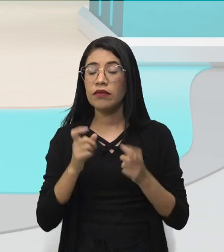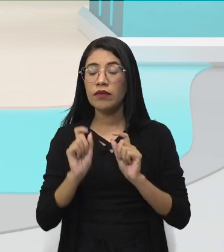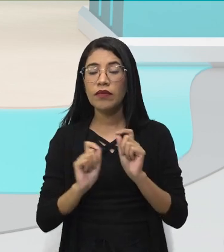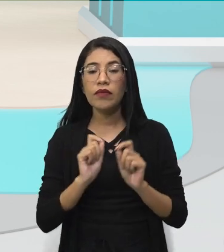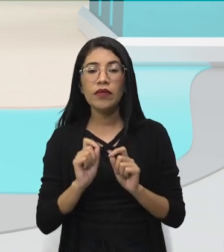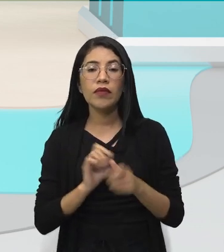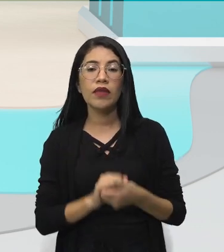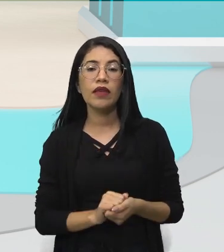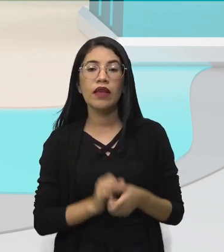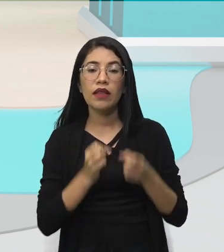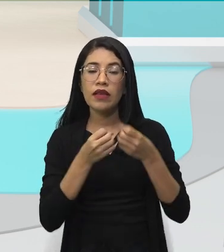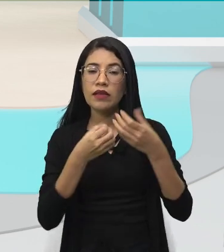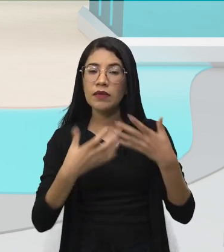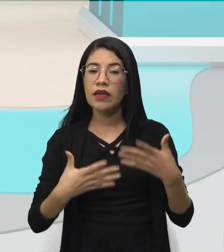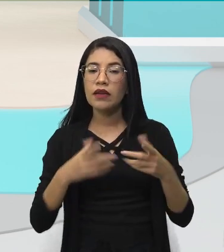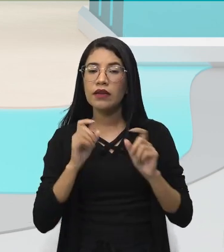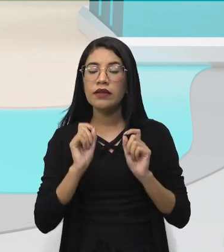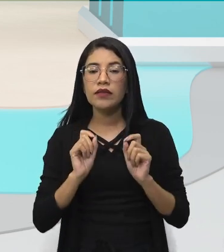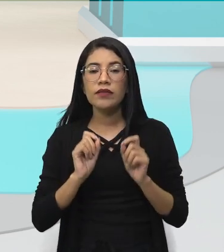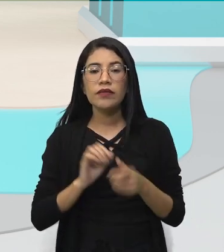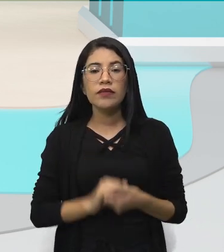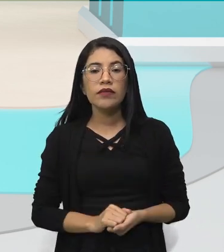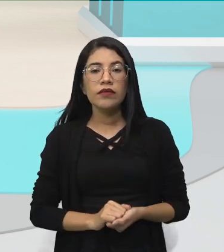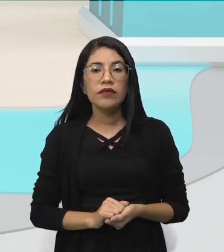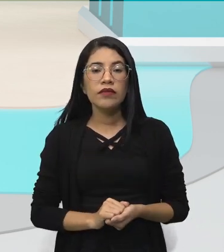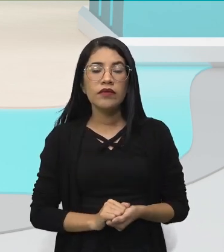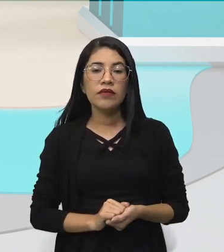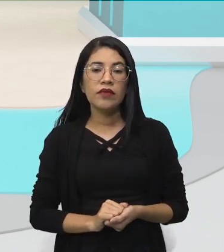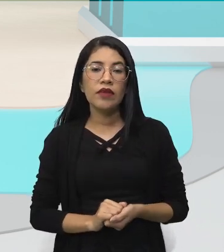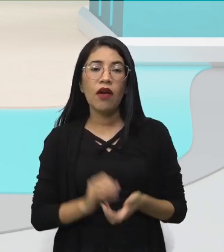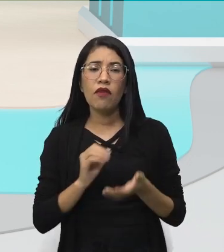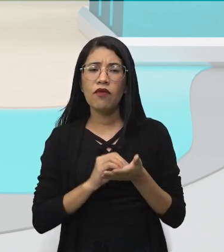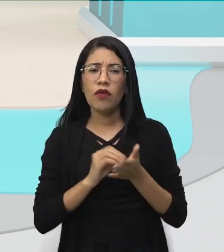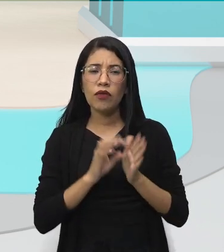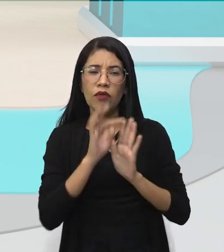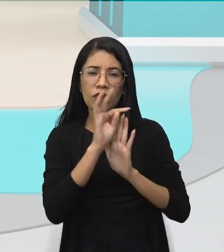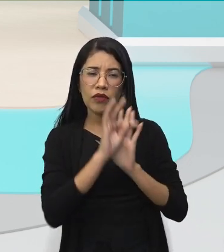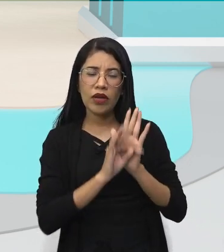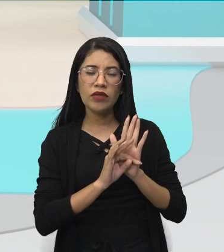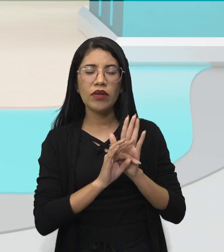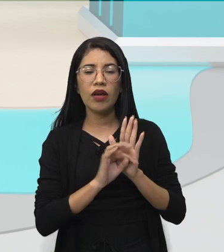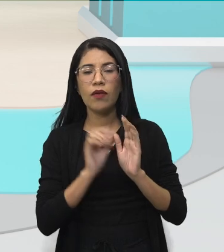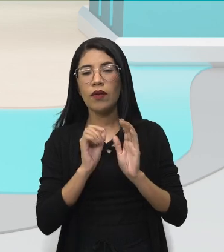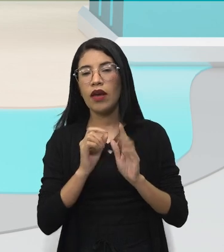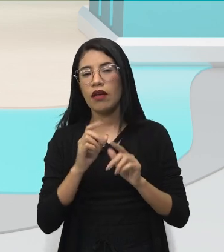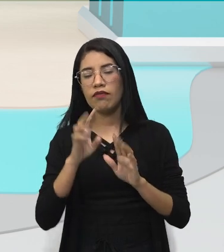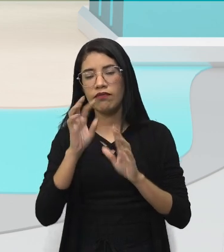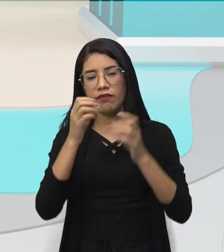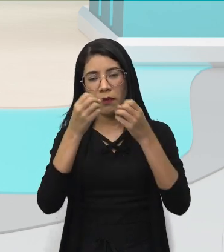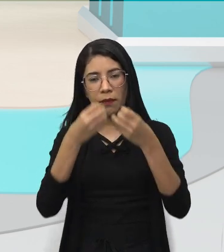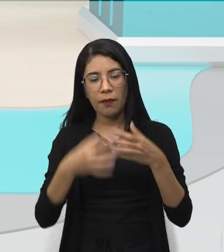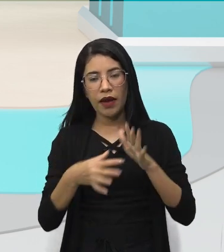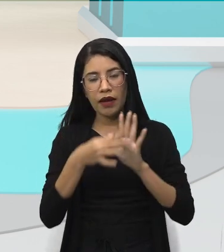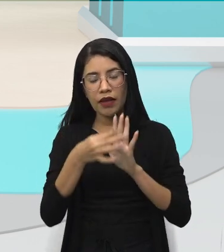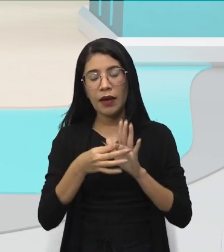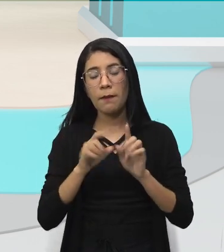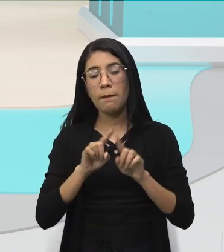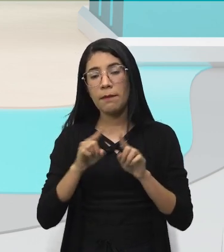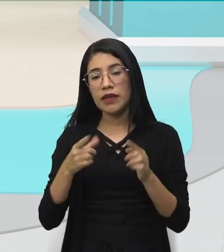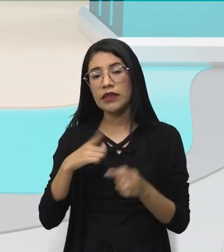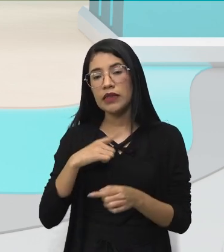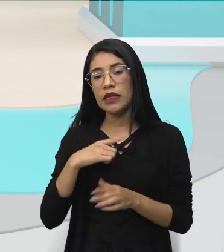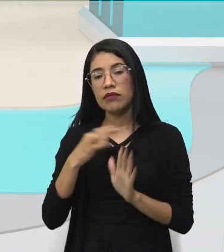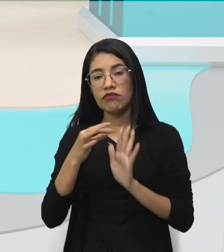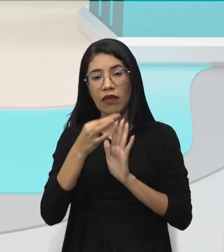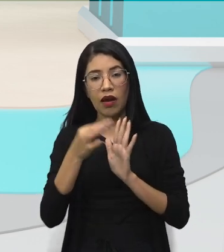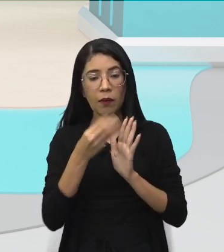ele fala, né, apesar de eu não ter colocado como texto dissertativo argumentativo, percebo que ele trouxe argumento